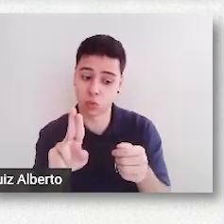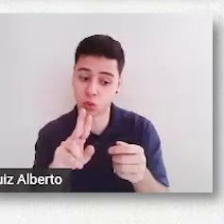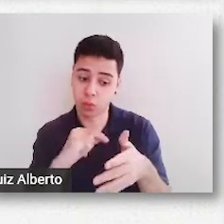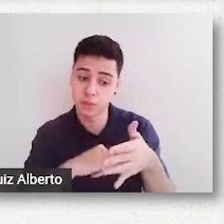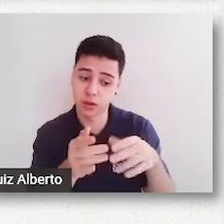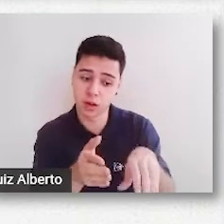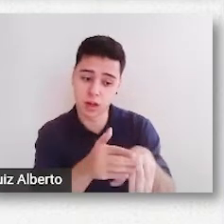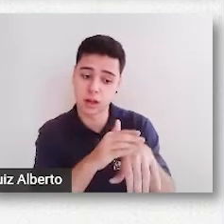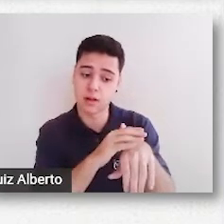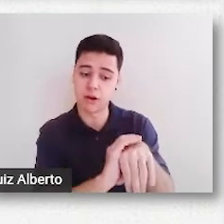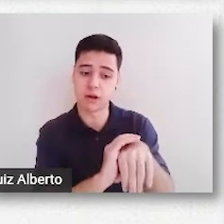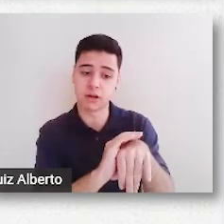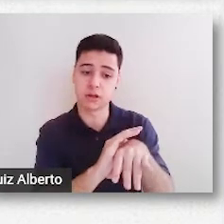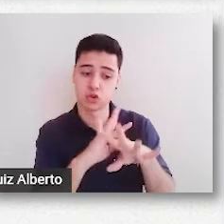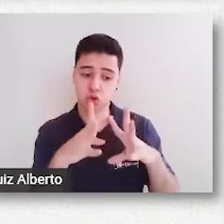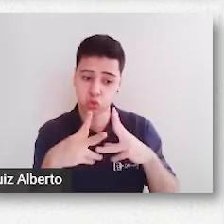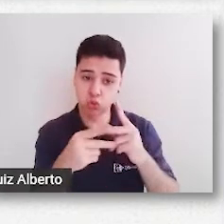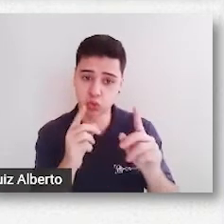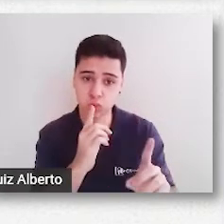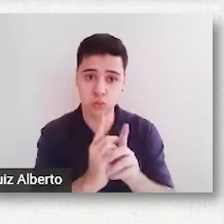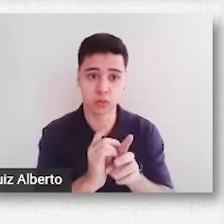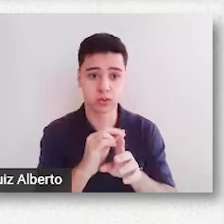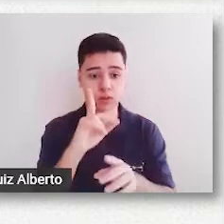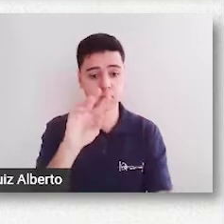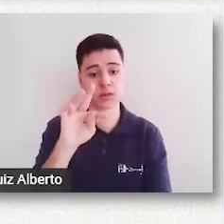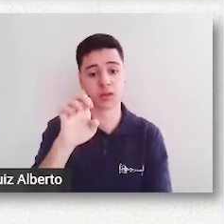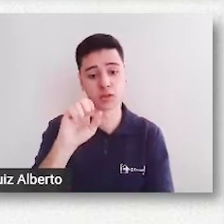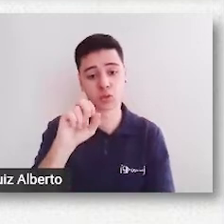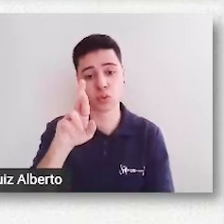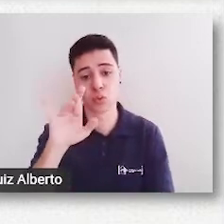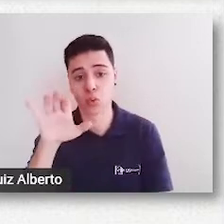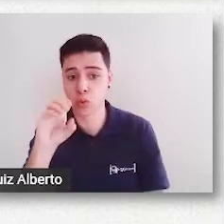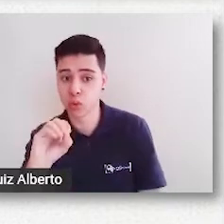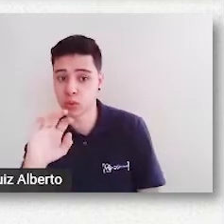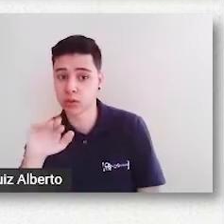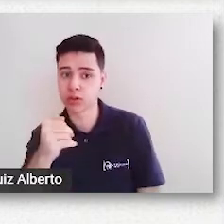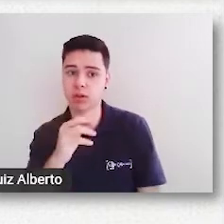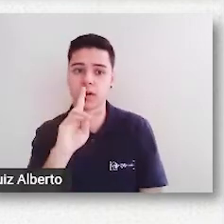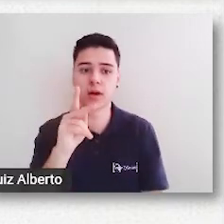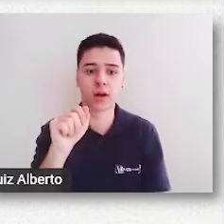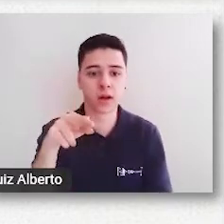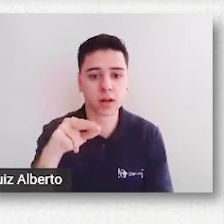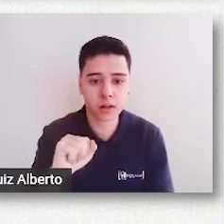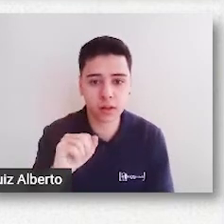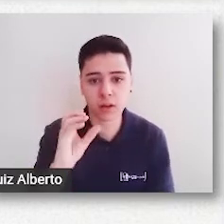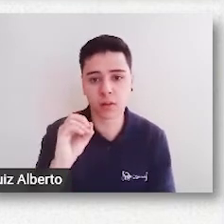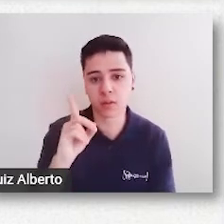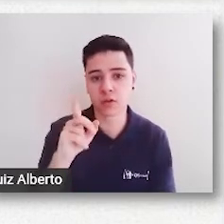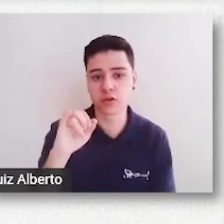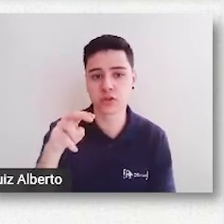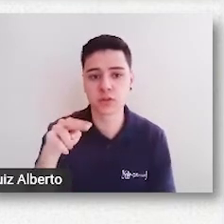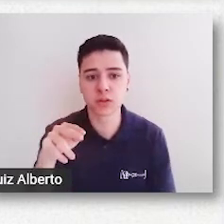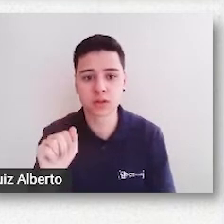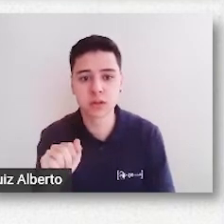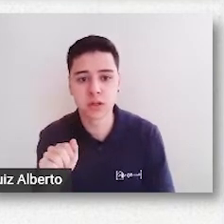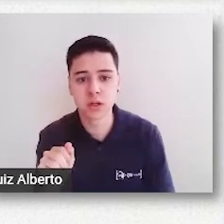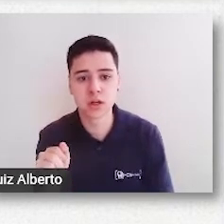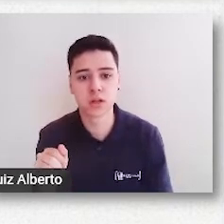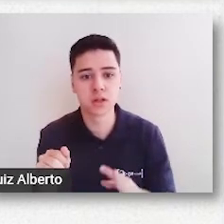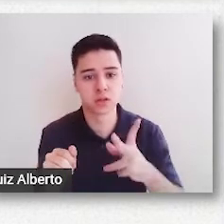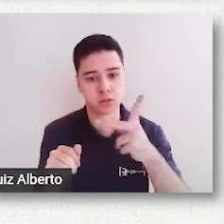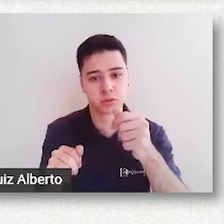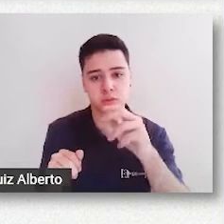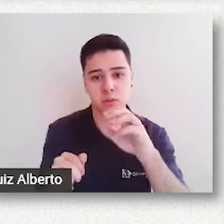Éfrem da Síria, que Maria seria filha de Ana, ou seja, Hana ou Diná, e Yornakrir,